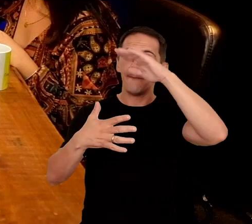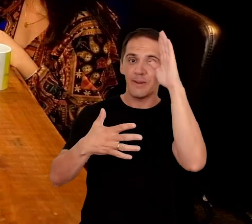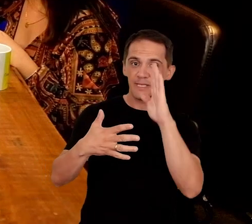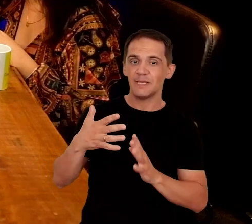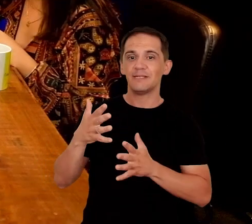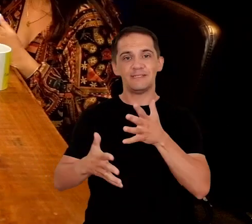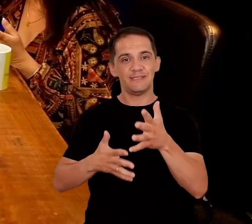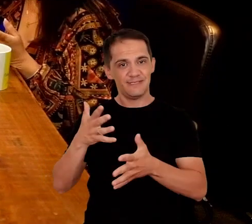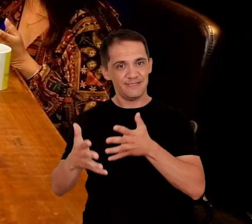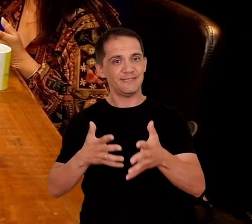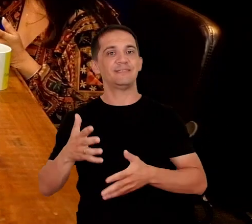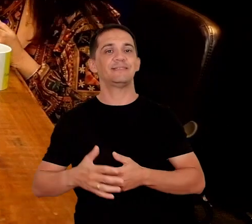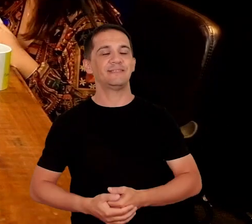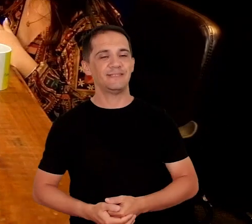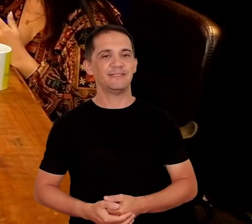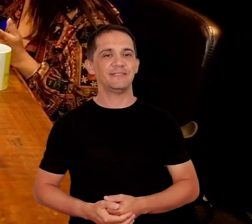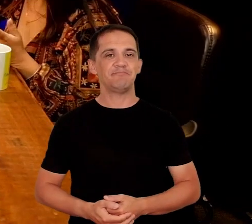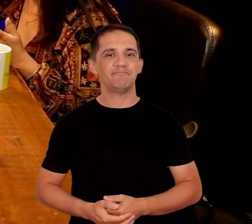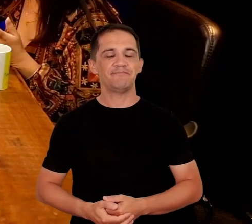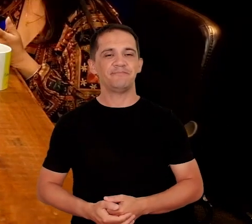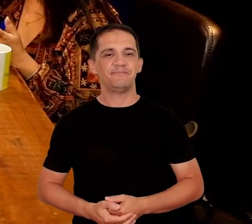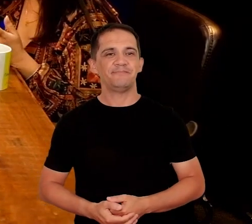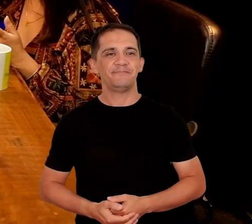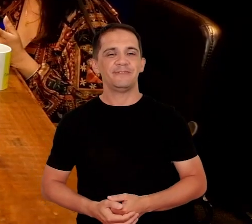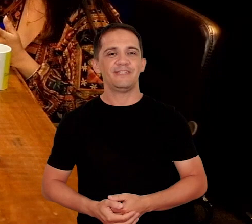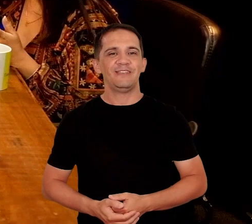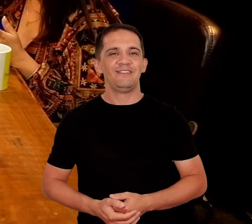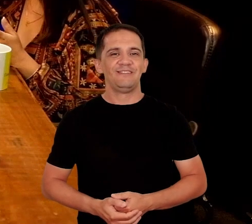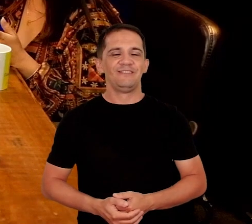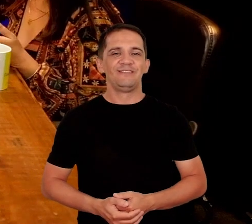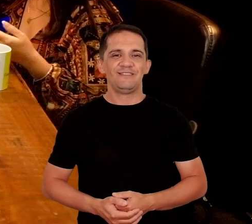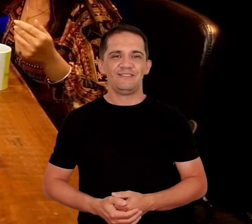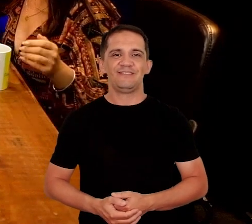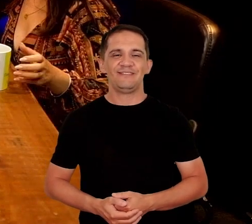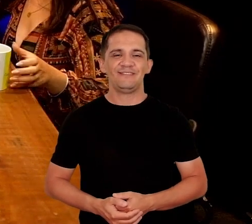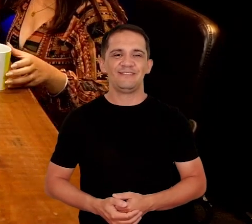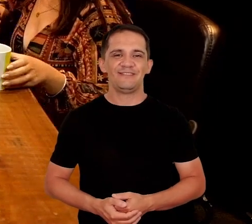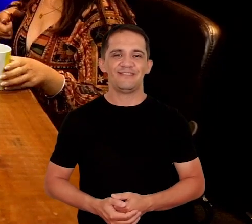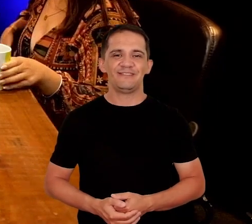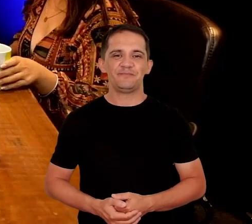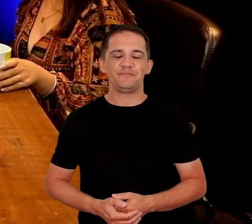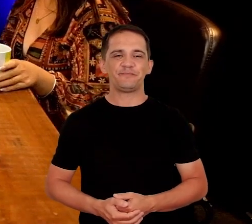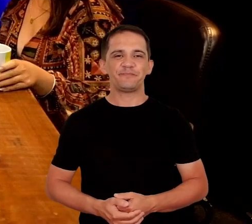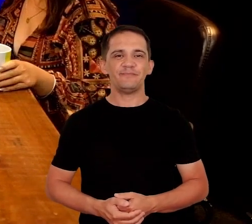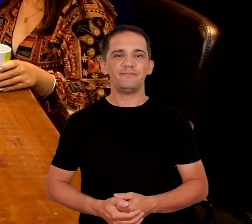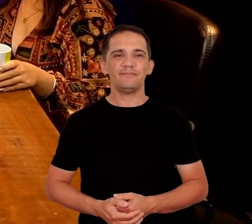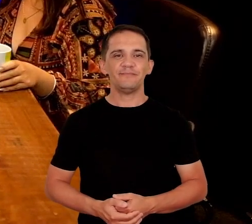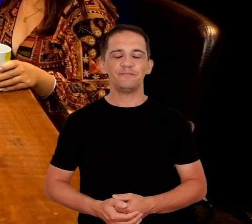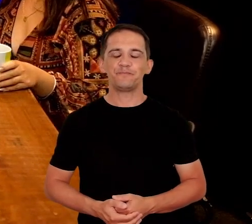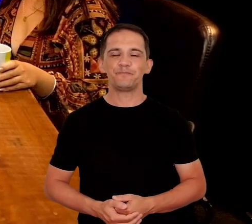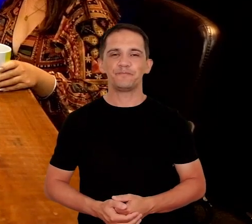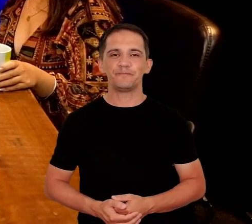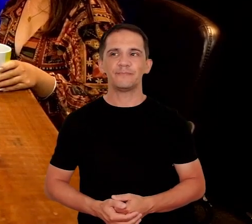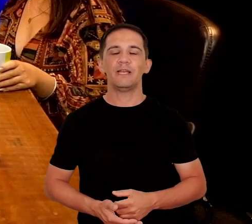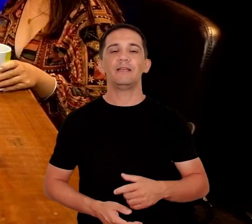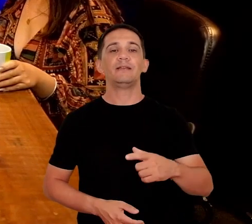sinais? uma universal, que daí pode ir para qualquer país e vai conseguir ser entendido, né? Muita gente fala isso, né? Então, tem uma curiosidade. Não, pode